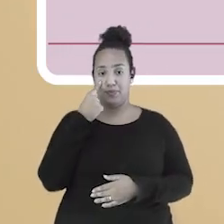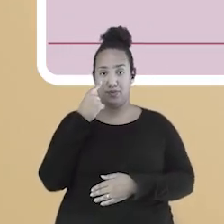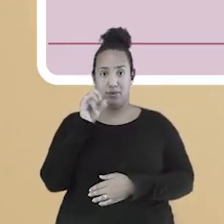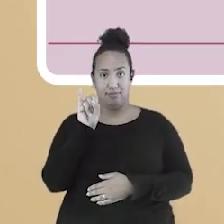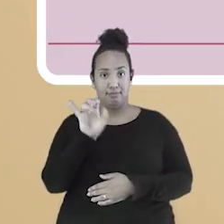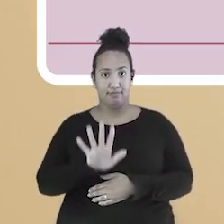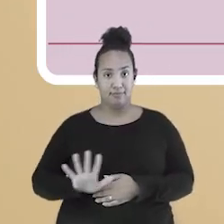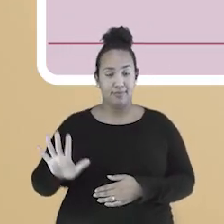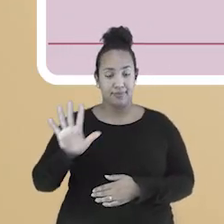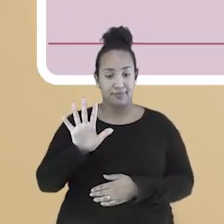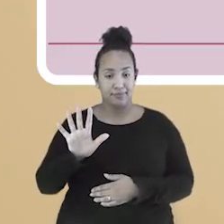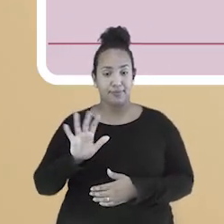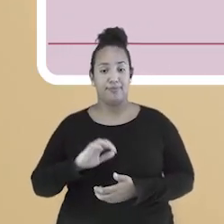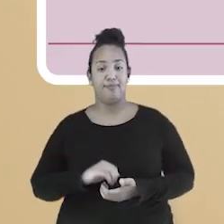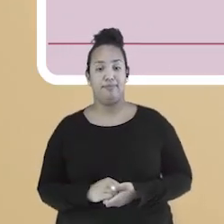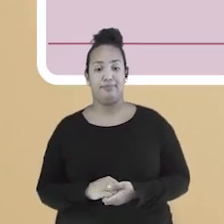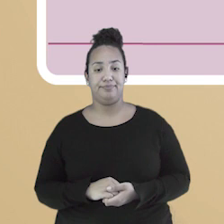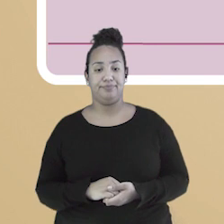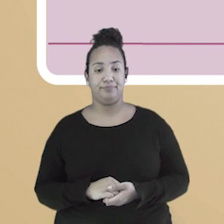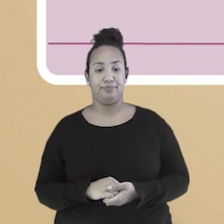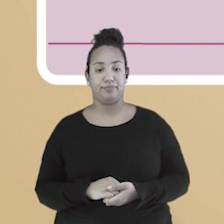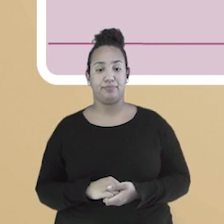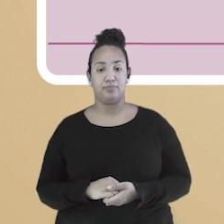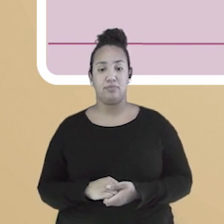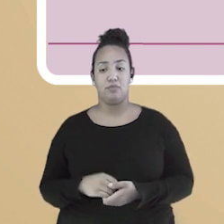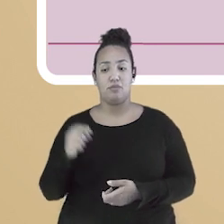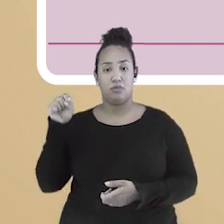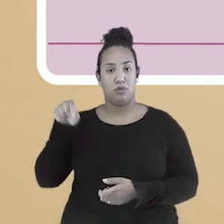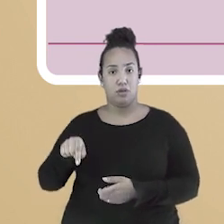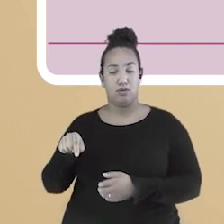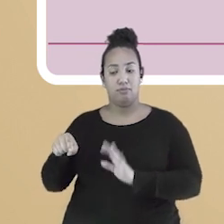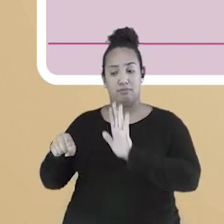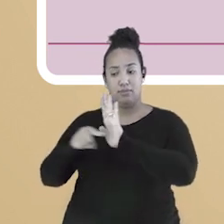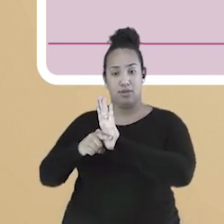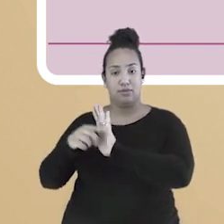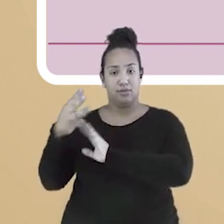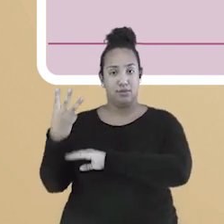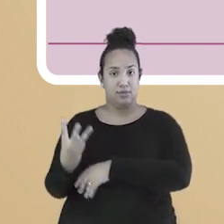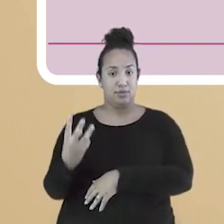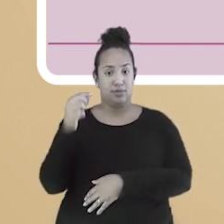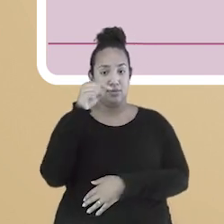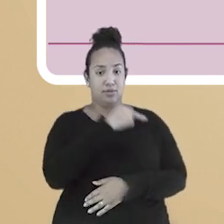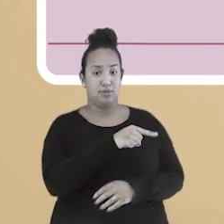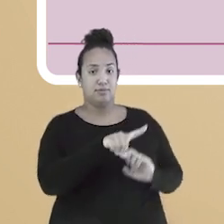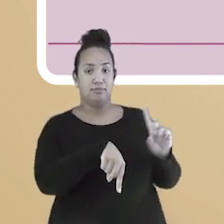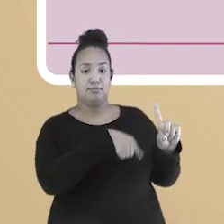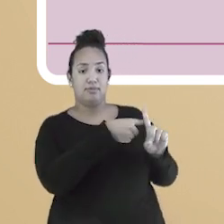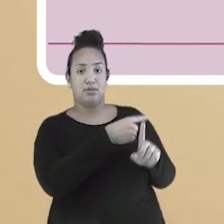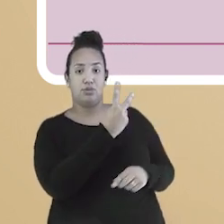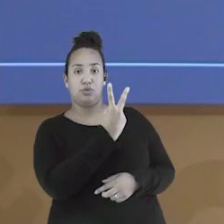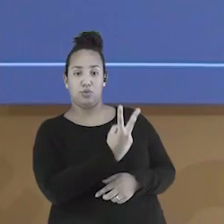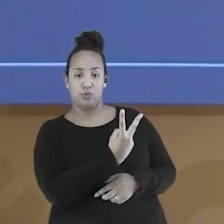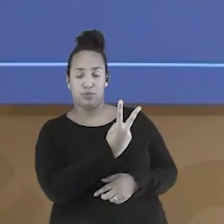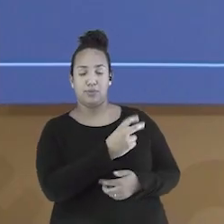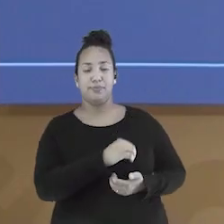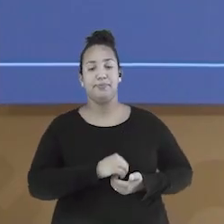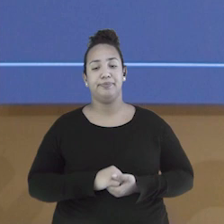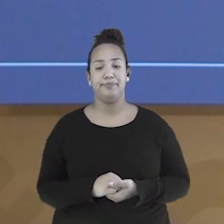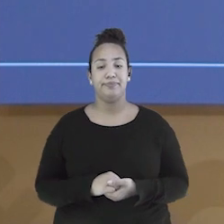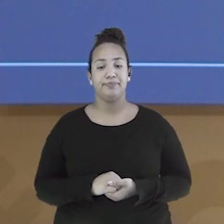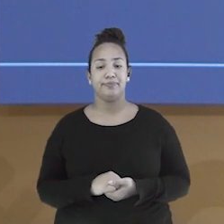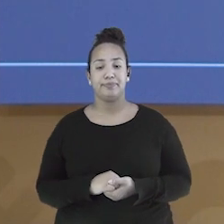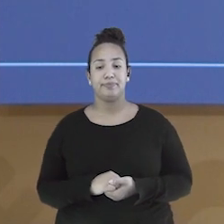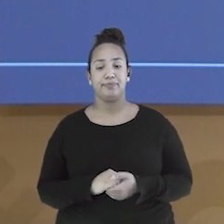aqui, do lado negativo vai até o menos 3 e o lado positivo até o mais 2. Antes